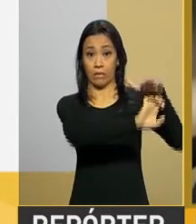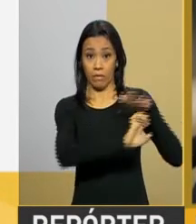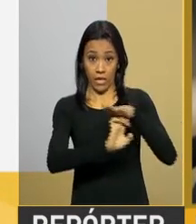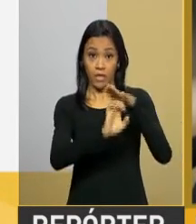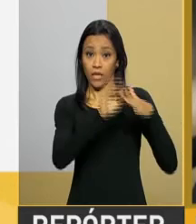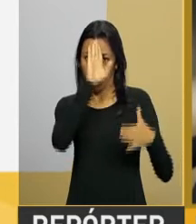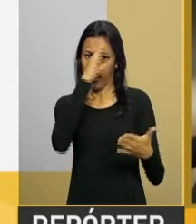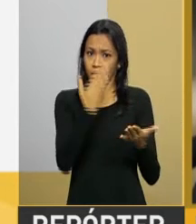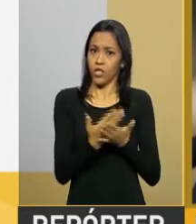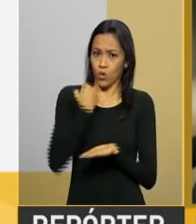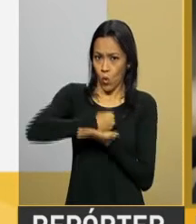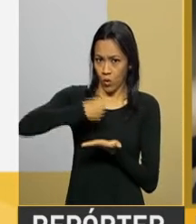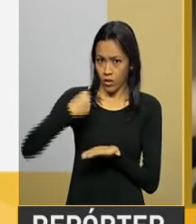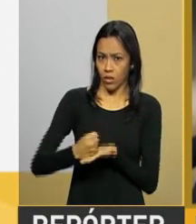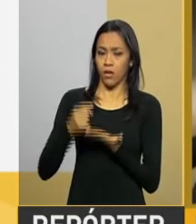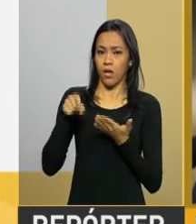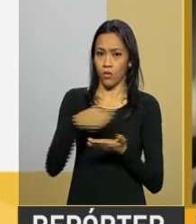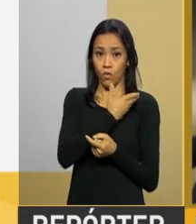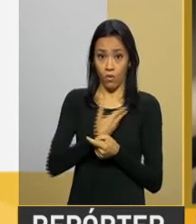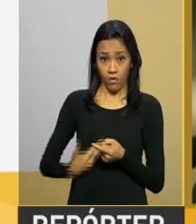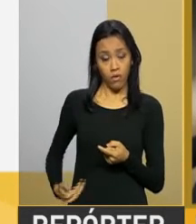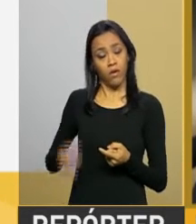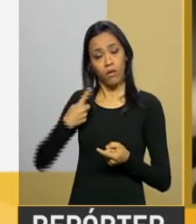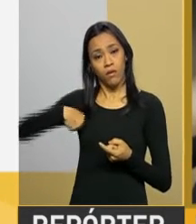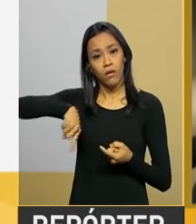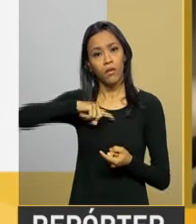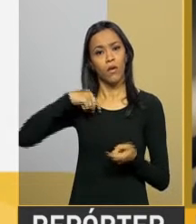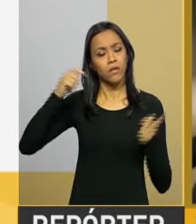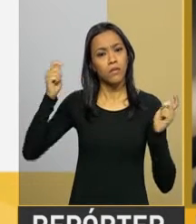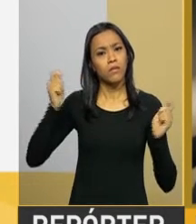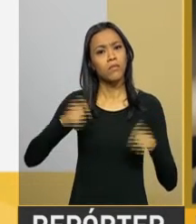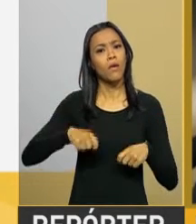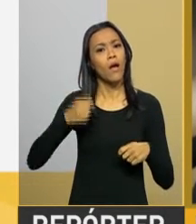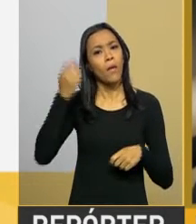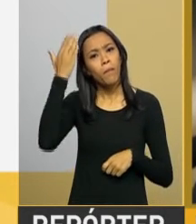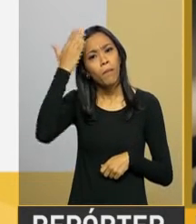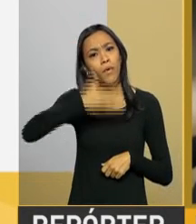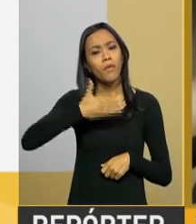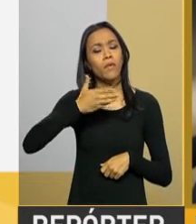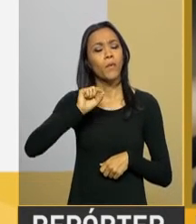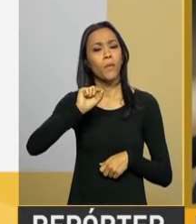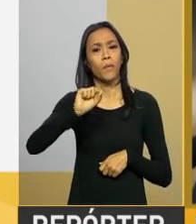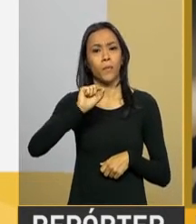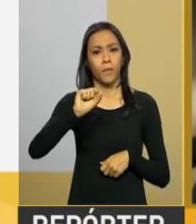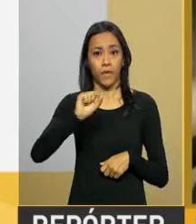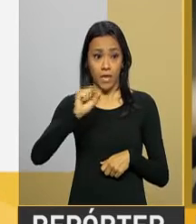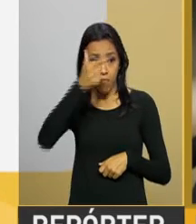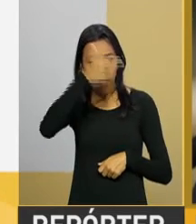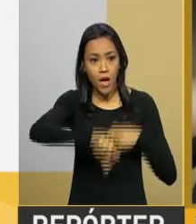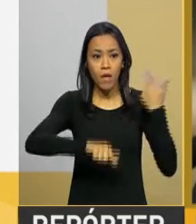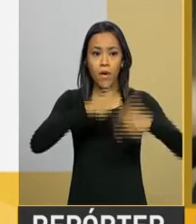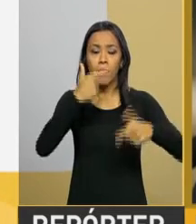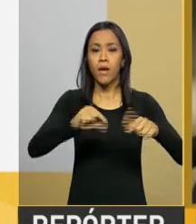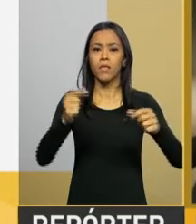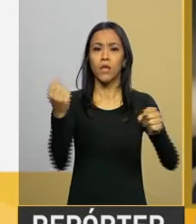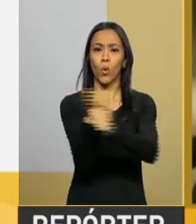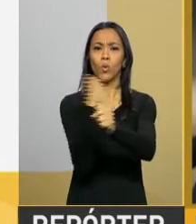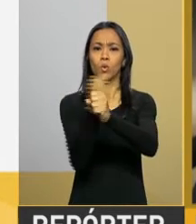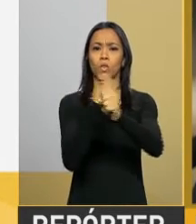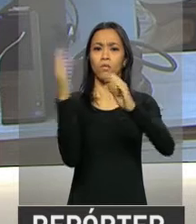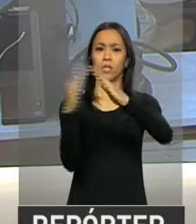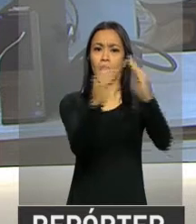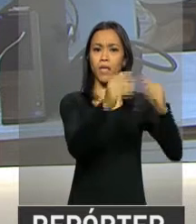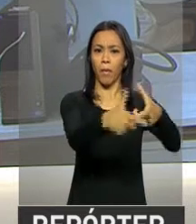no contrato firmado, para que nós possamos também prover mais alternativas de habitação para a